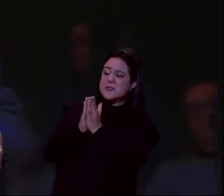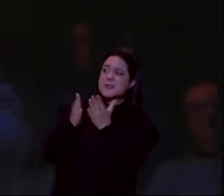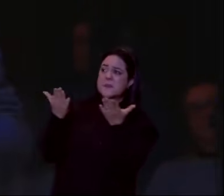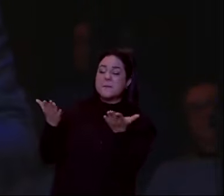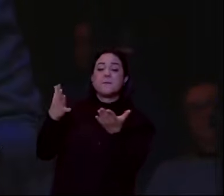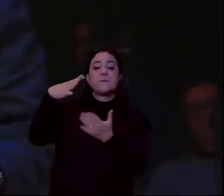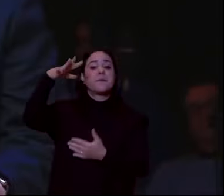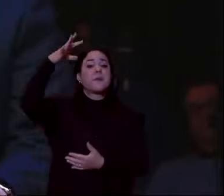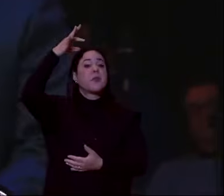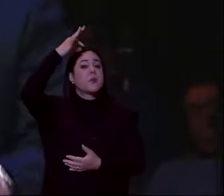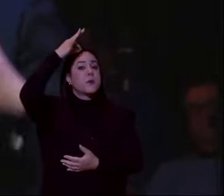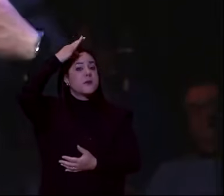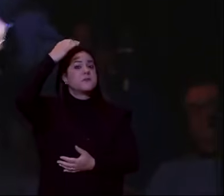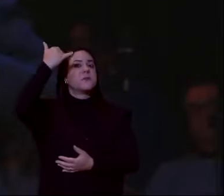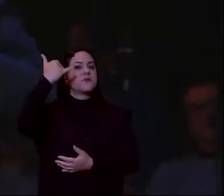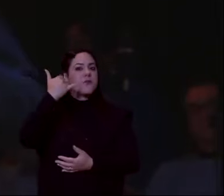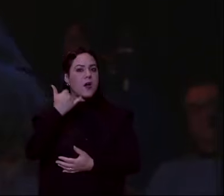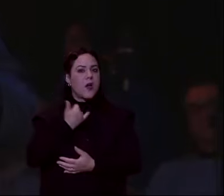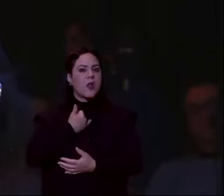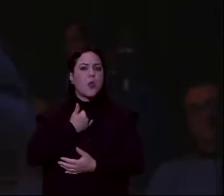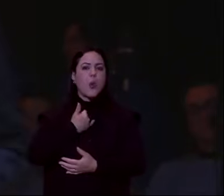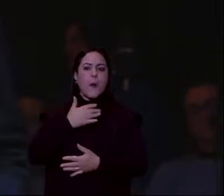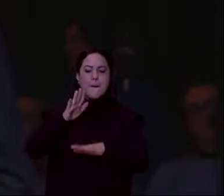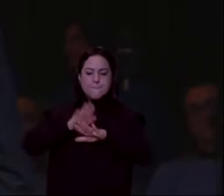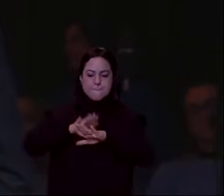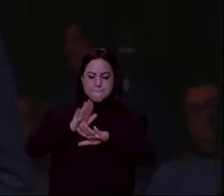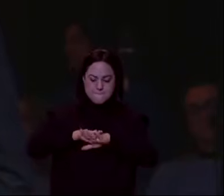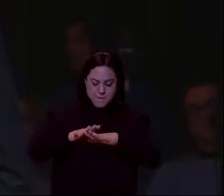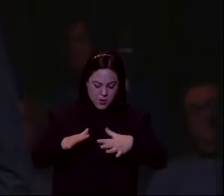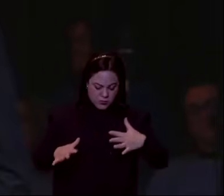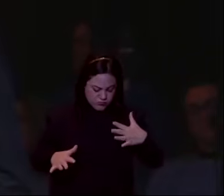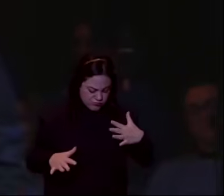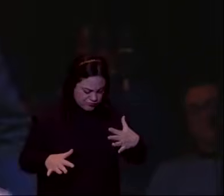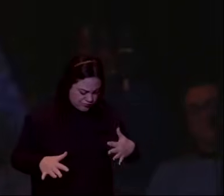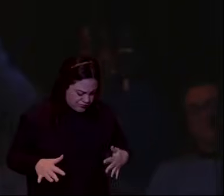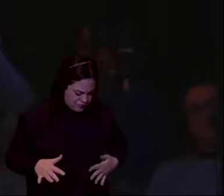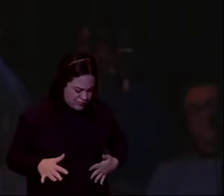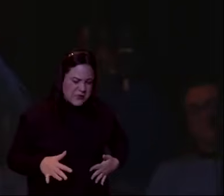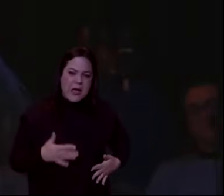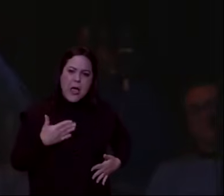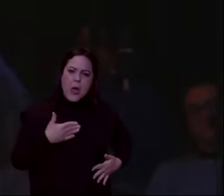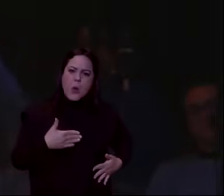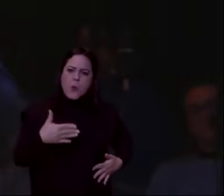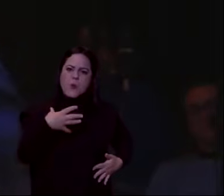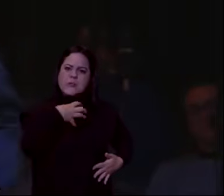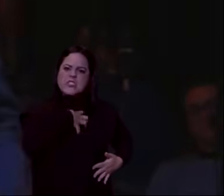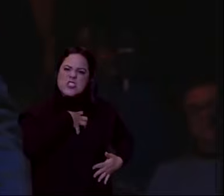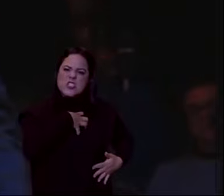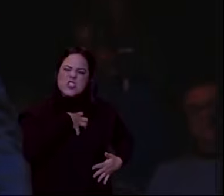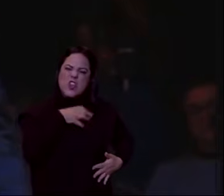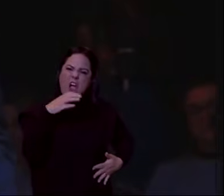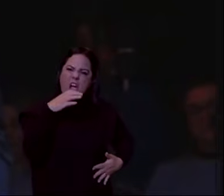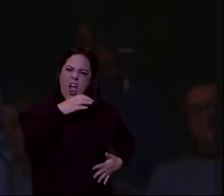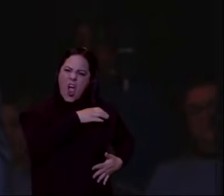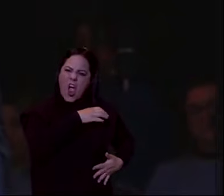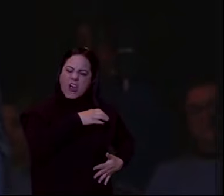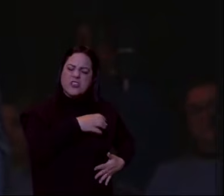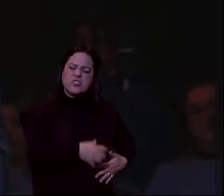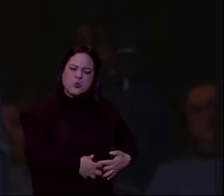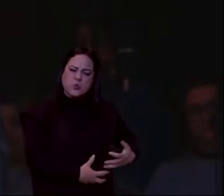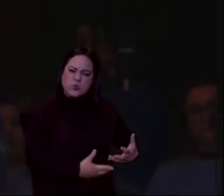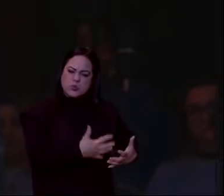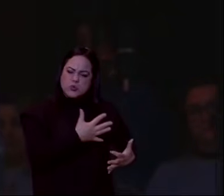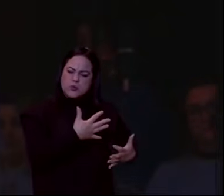o Espírito Santo falou comigo: põe a tua mão aqui. Ela botou a mão, e naquela hora começou a sentir arder no seu